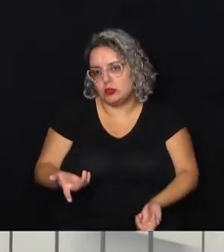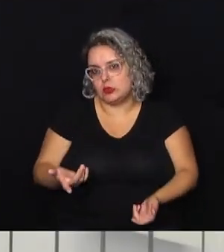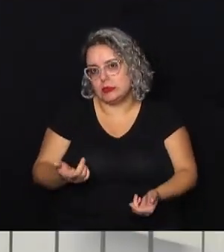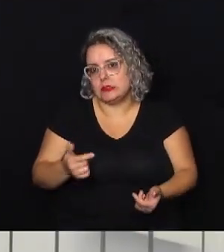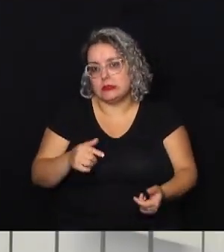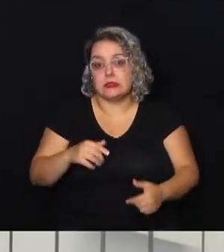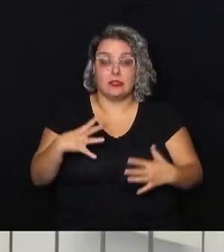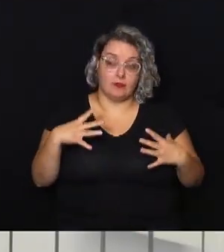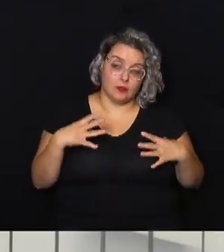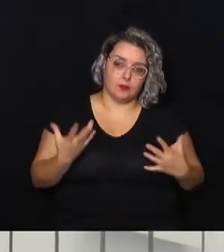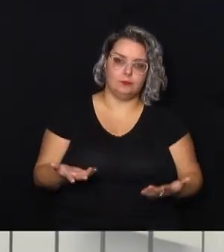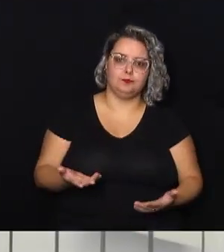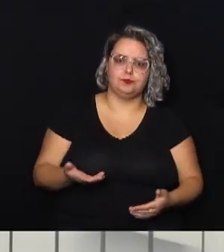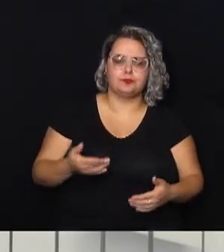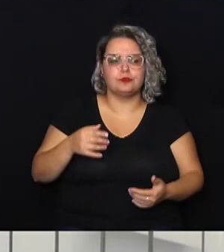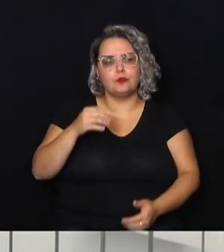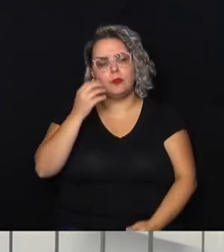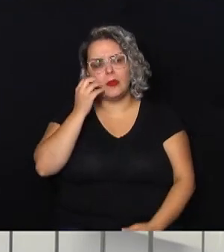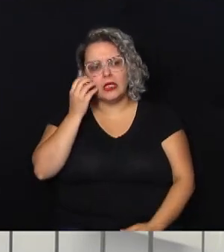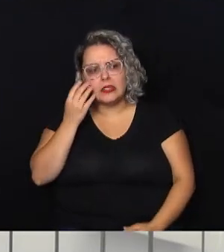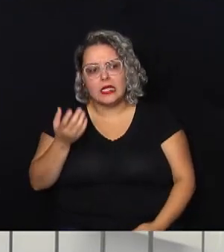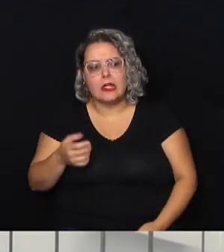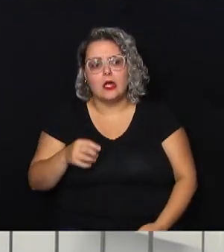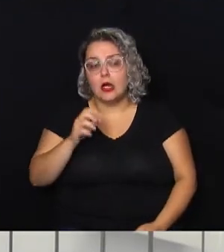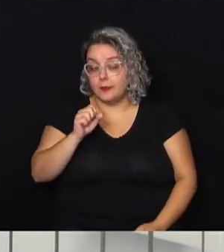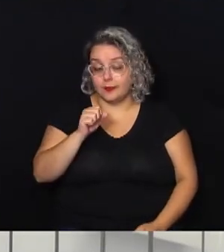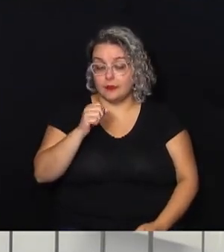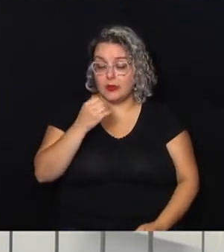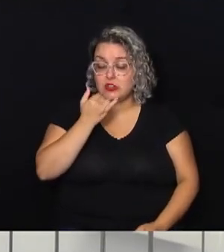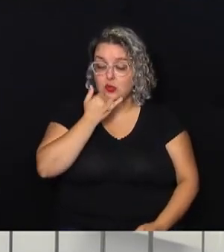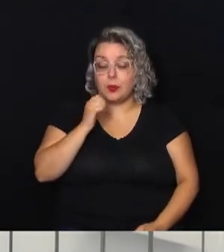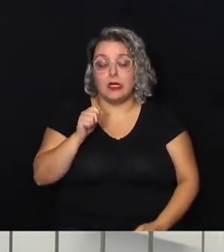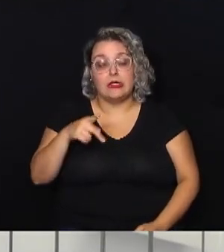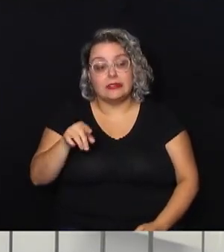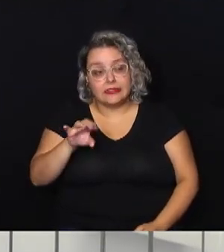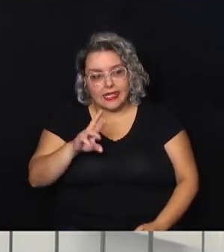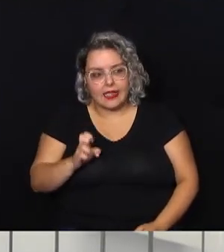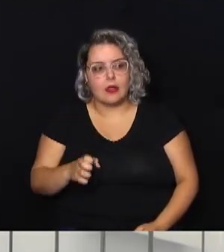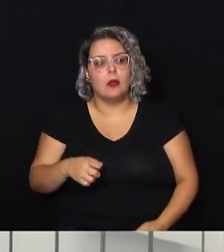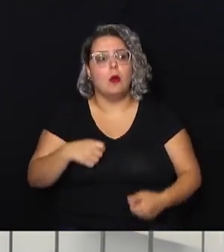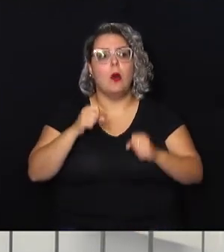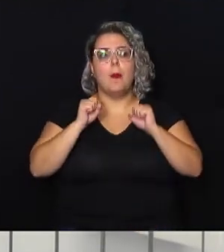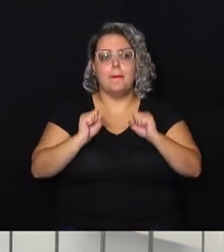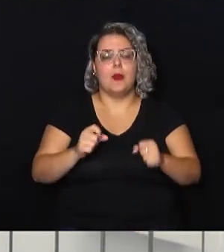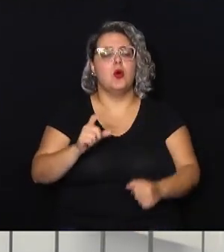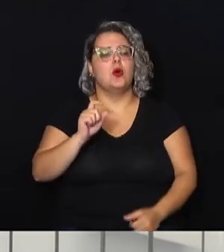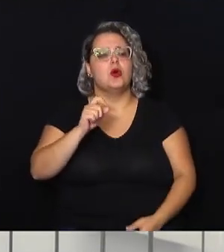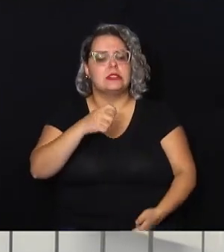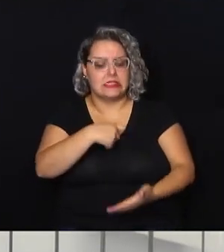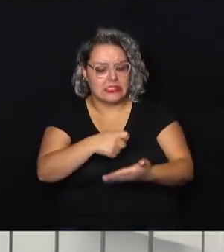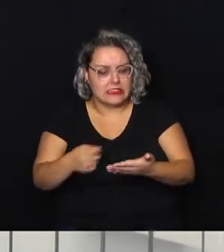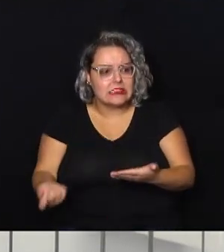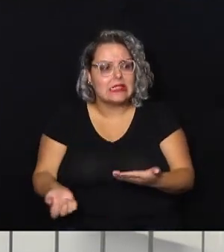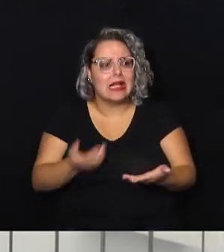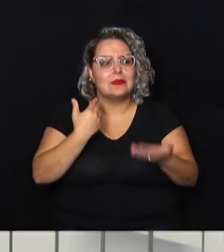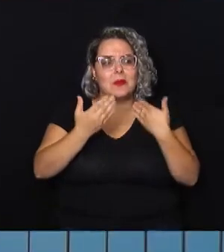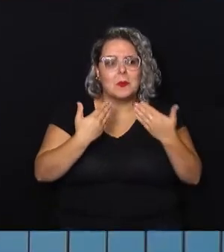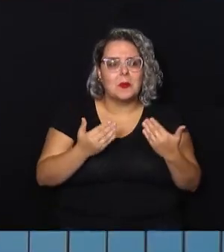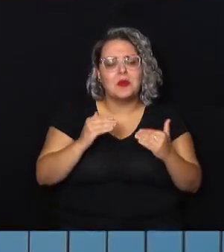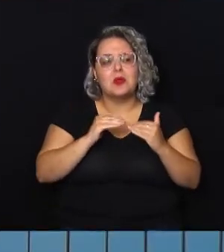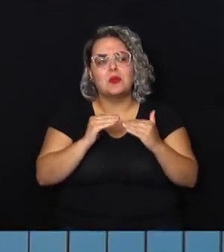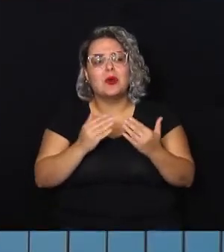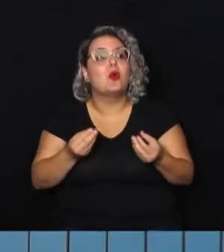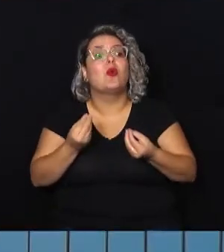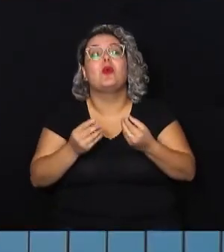ser assinado, homologado, pode ser um acordo de boca do patrão com o funcionário? Como que fica essa questão de